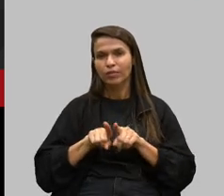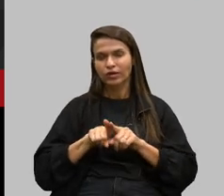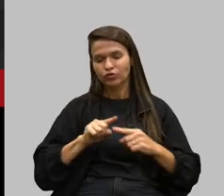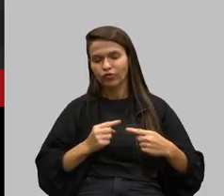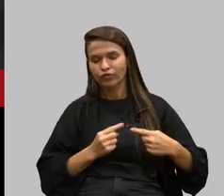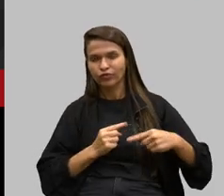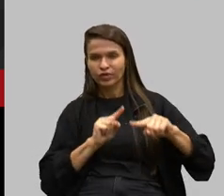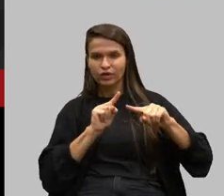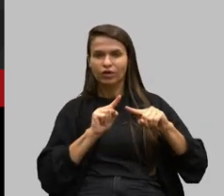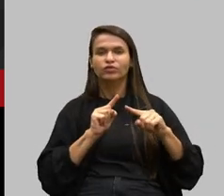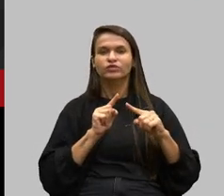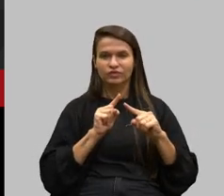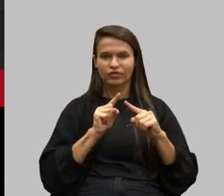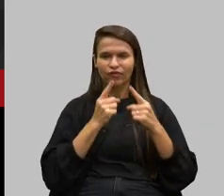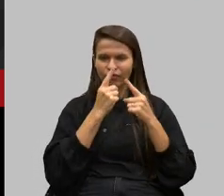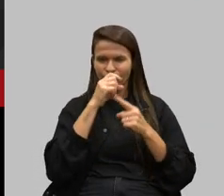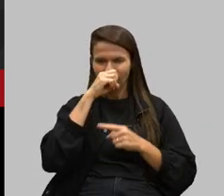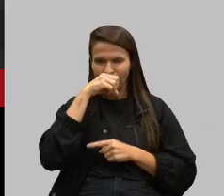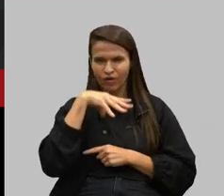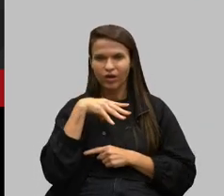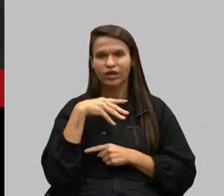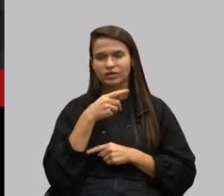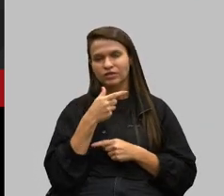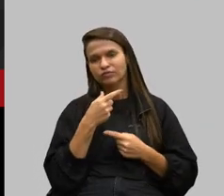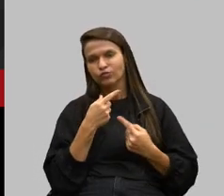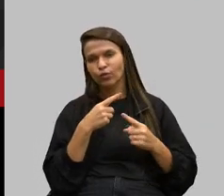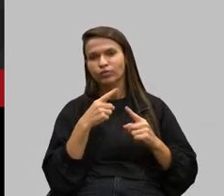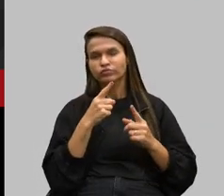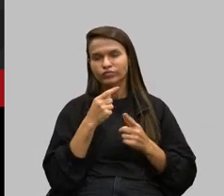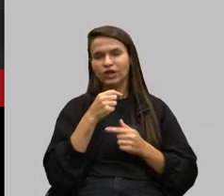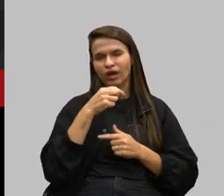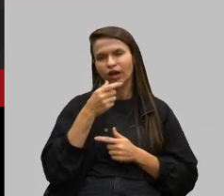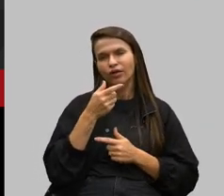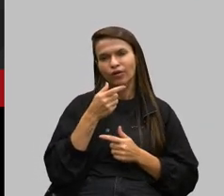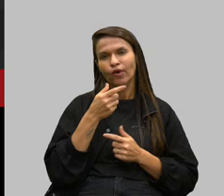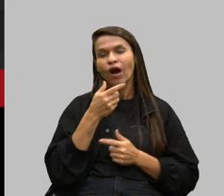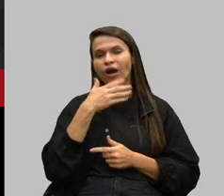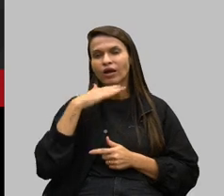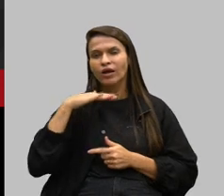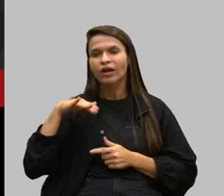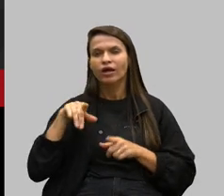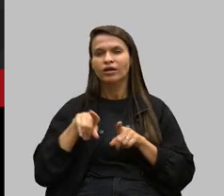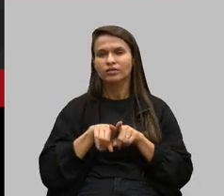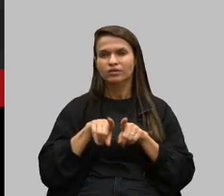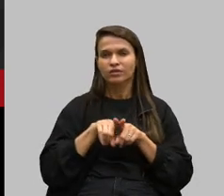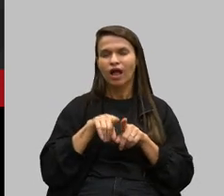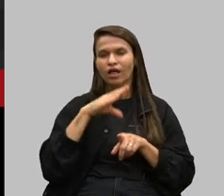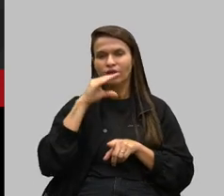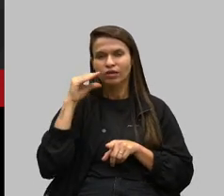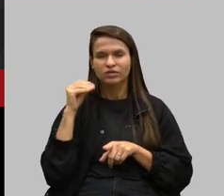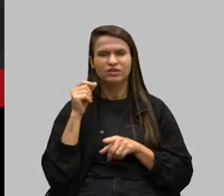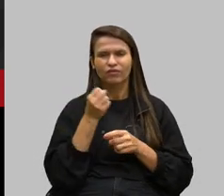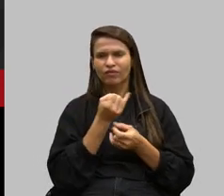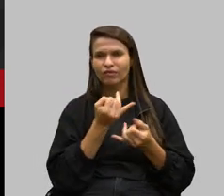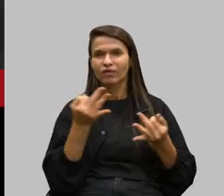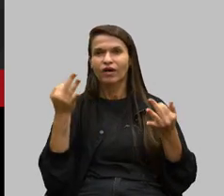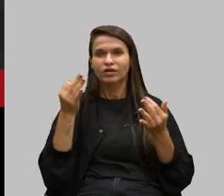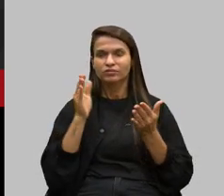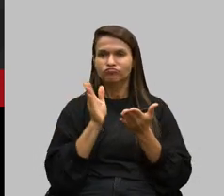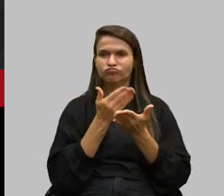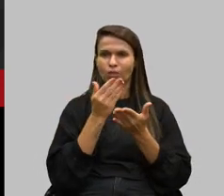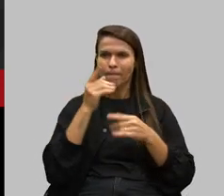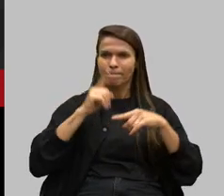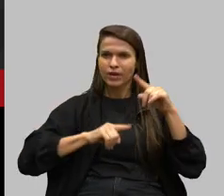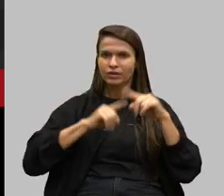crianças e adolescentes Outubro Rosa cadastramento escolar bem são várias eu vou passar nelas vocês verem que até um material muito